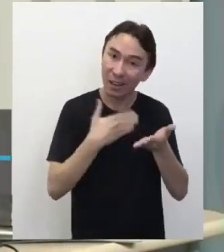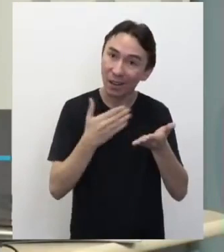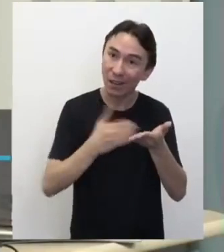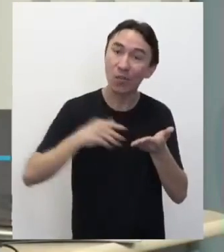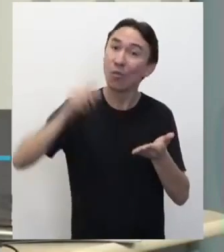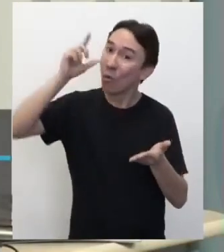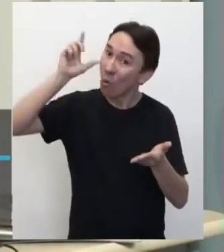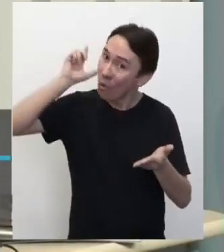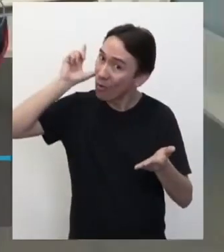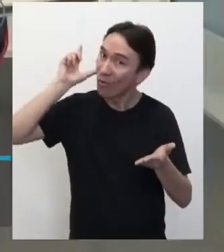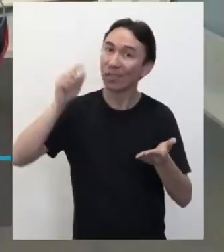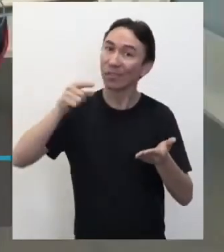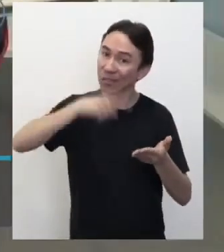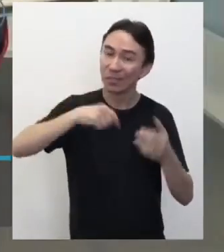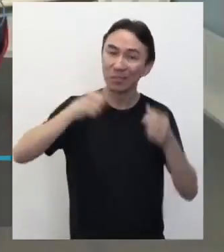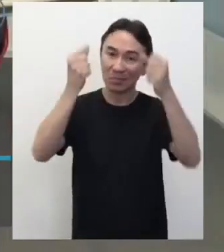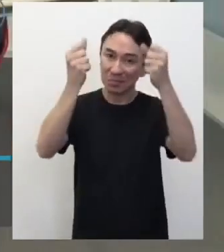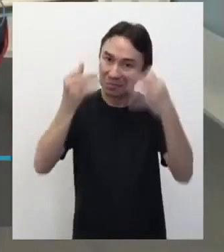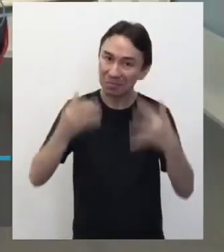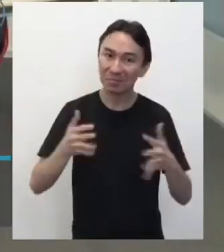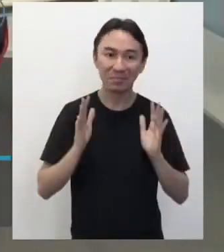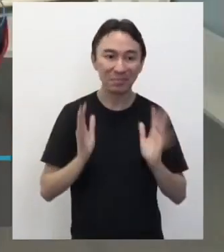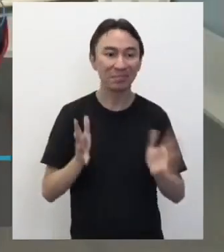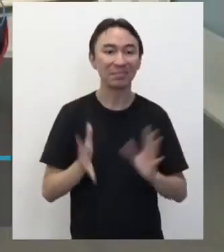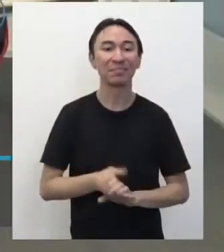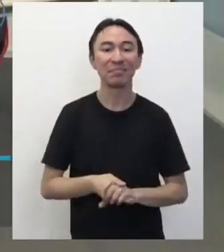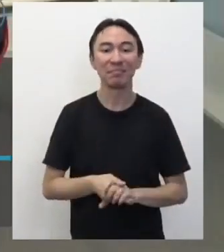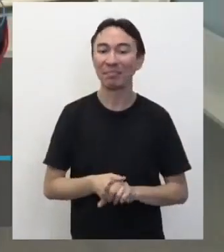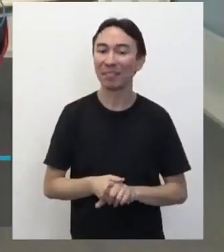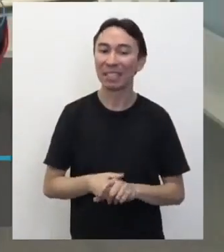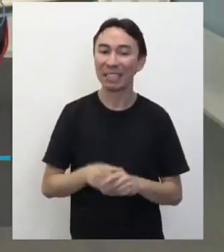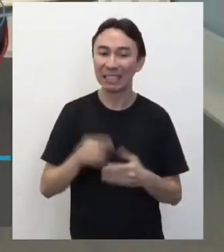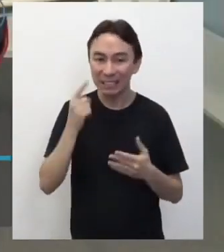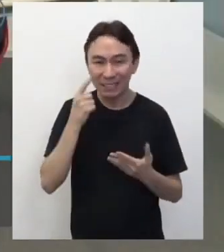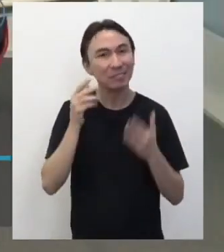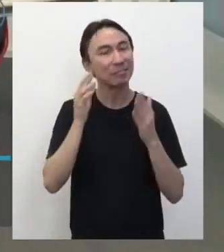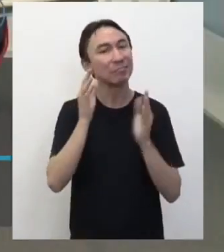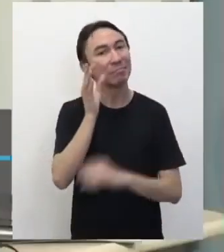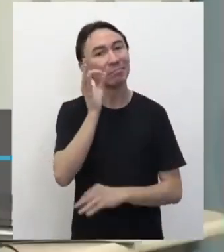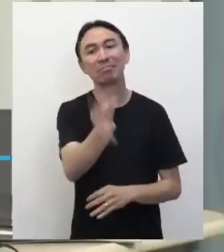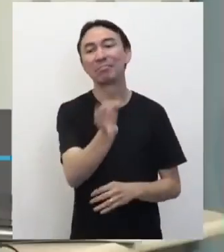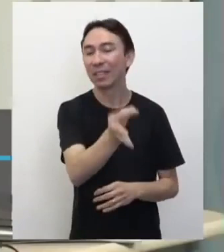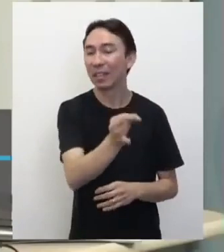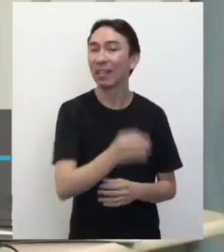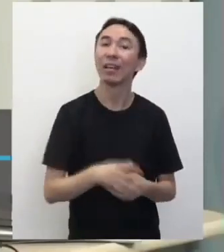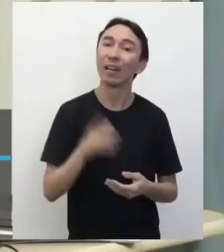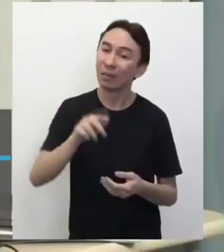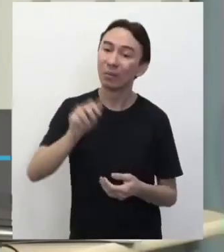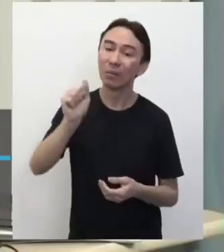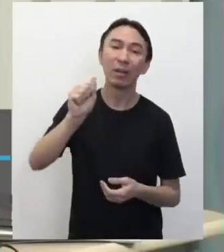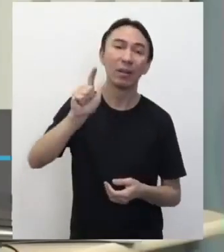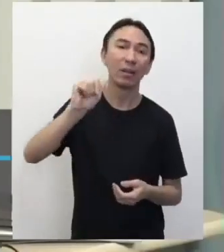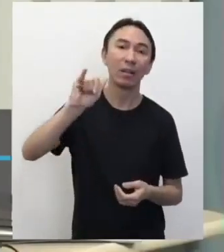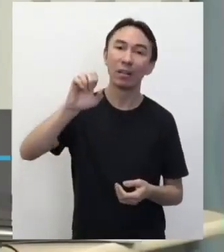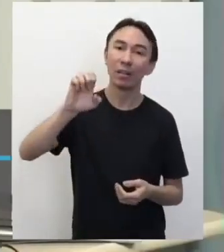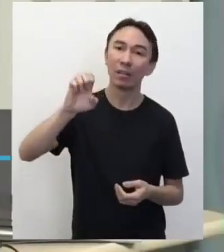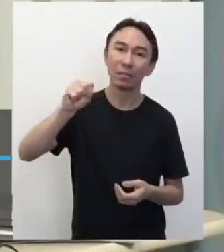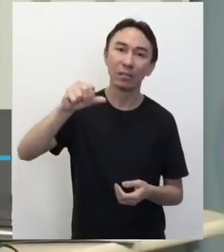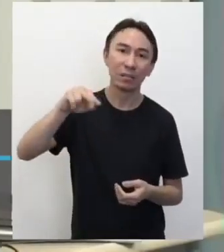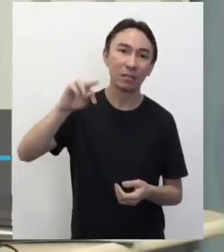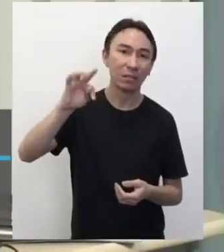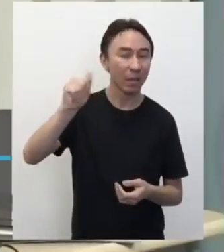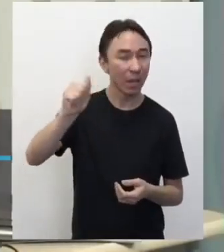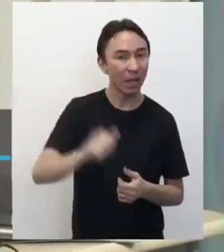ontem. Muito Larissa bem. colocou, Aline. Muito bem. O Alienista, que é o Simão